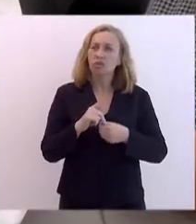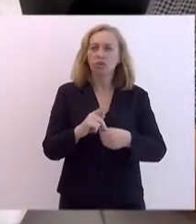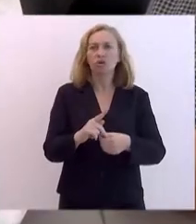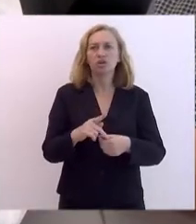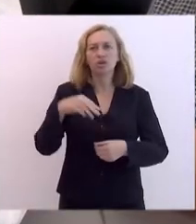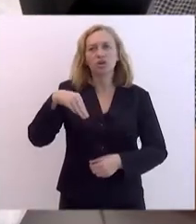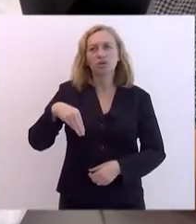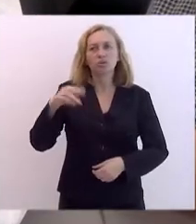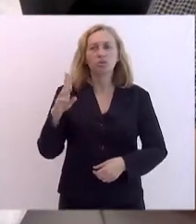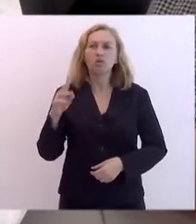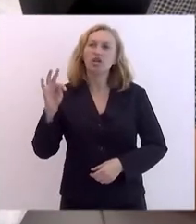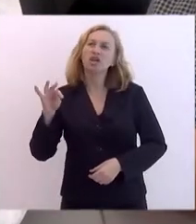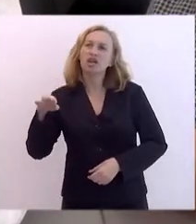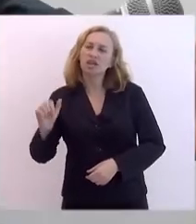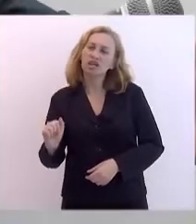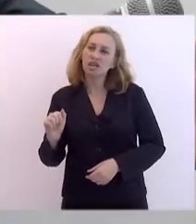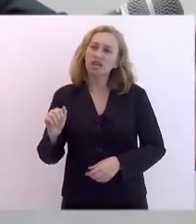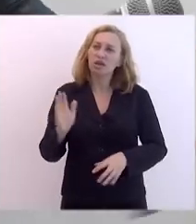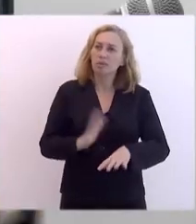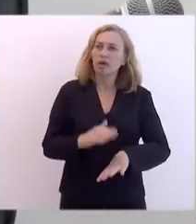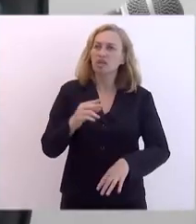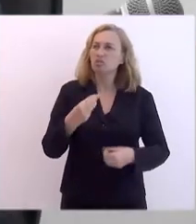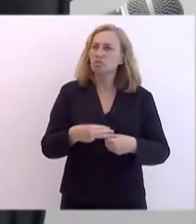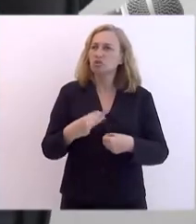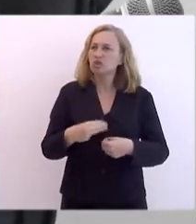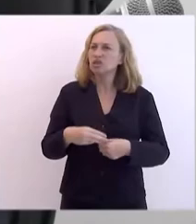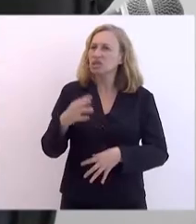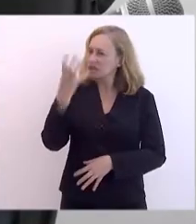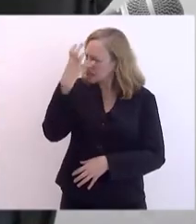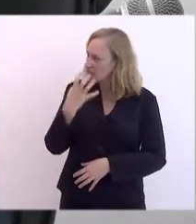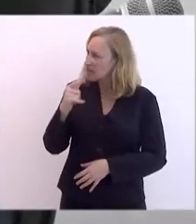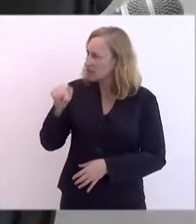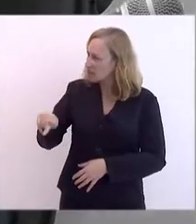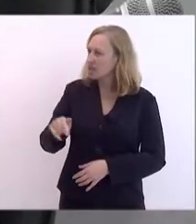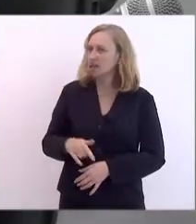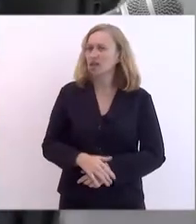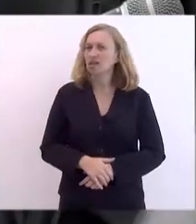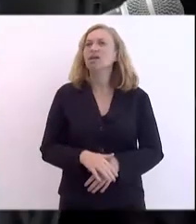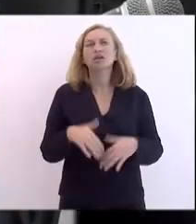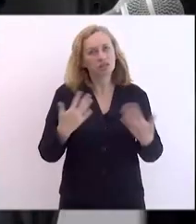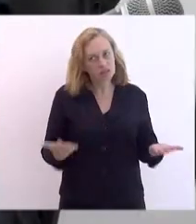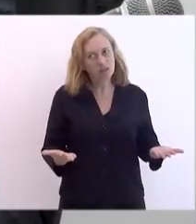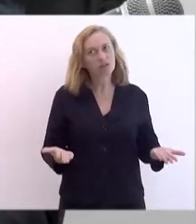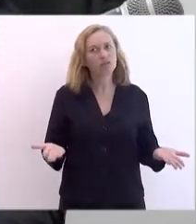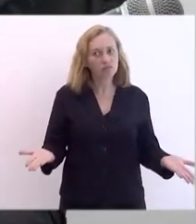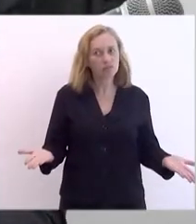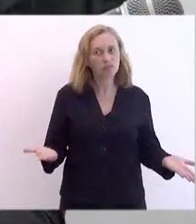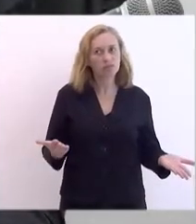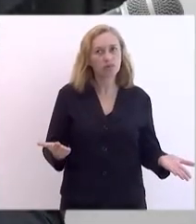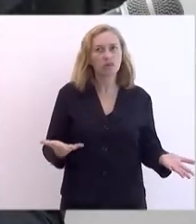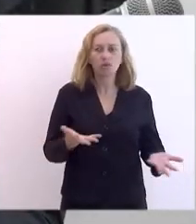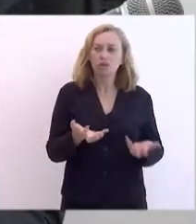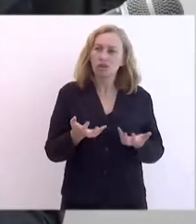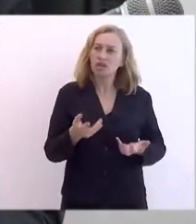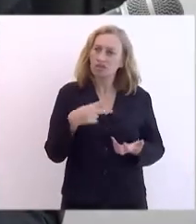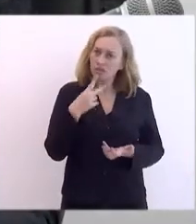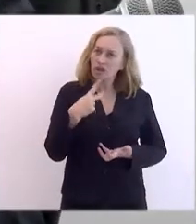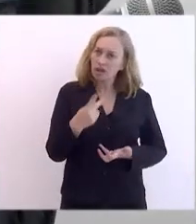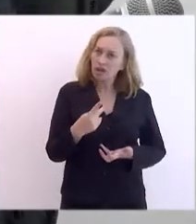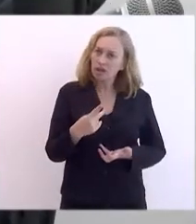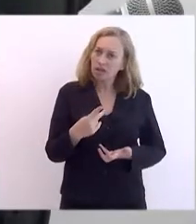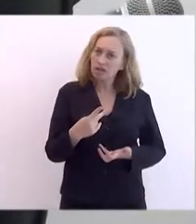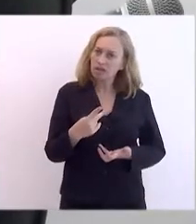que de mais municípios do que eu já imaginei. Você tem seriedade aqui. Então, por favor, então eu queria dizer